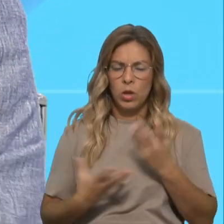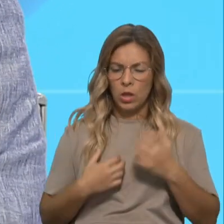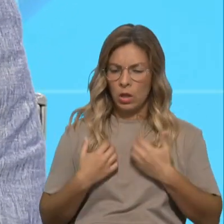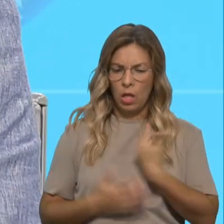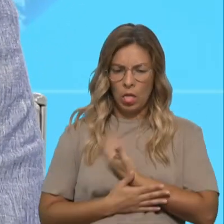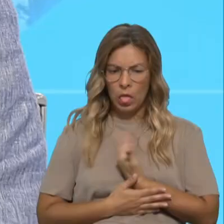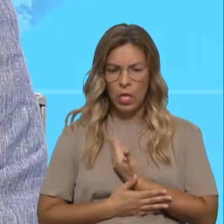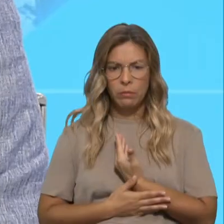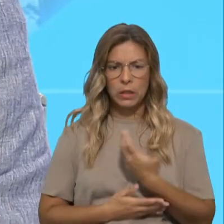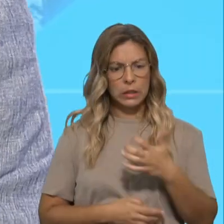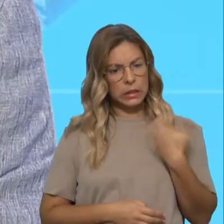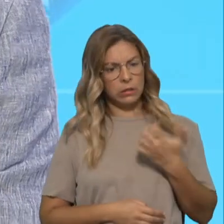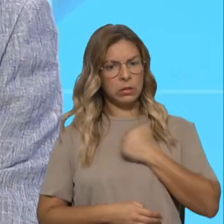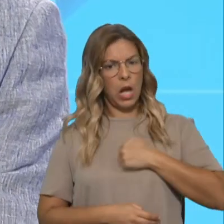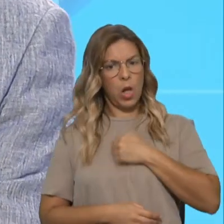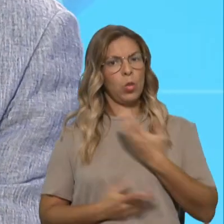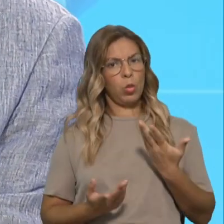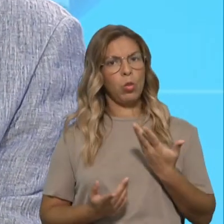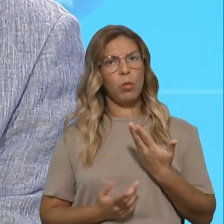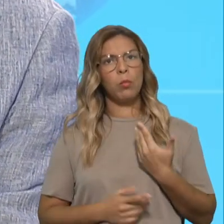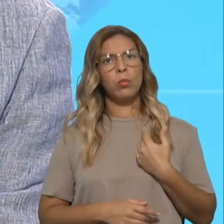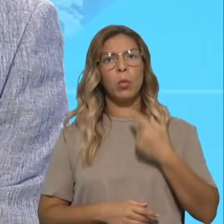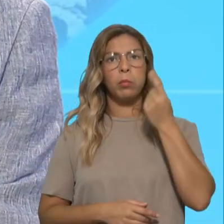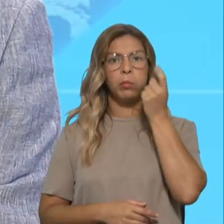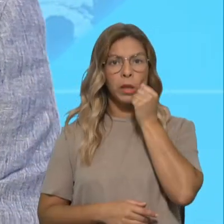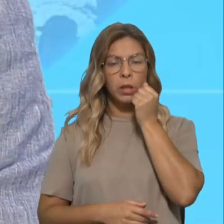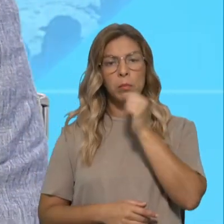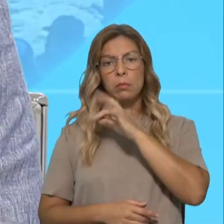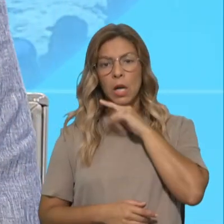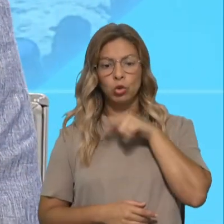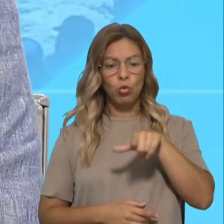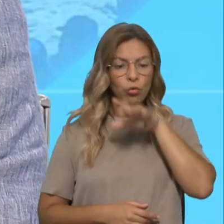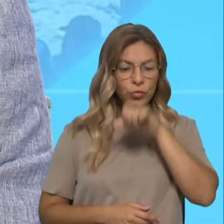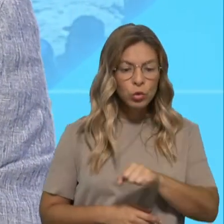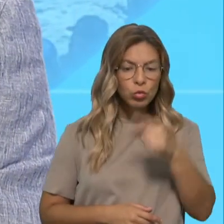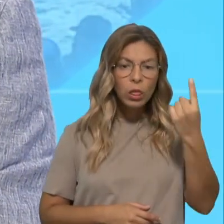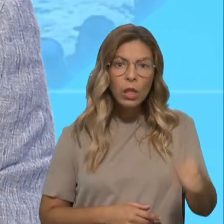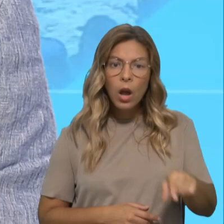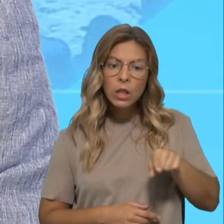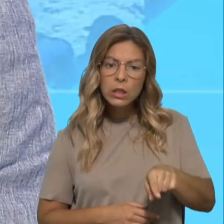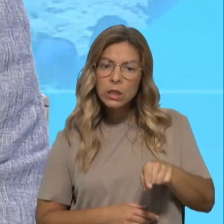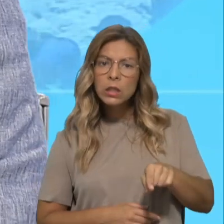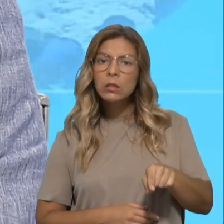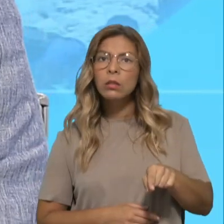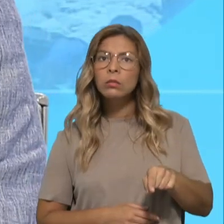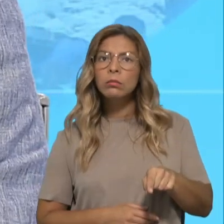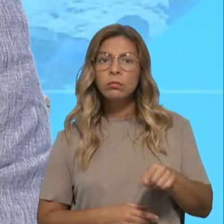portanto, irritam-se, zangam-se, não é? Sobretudo aqueles que são pais de crianças que são objeto